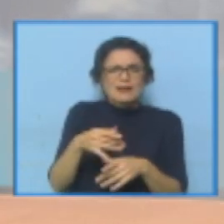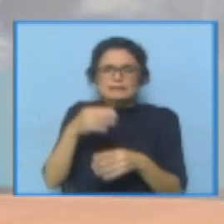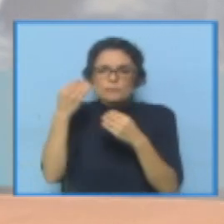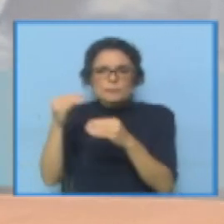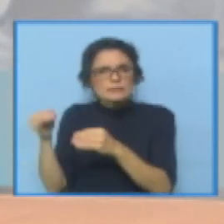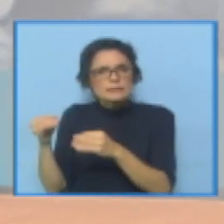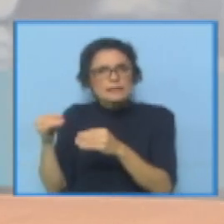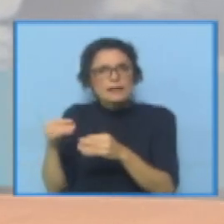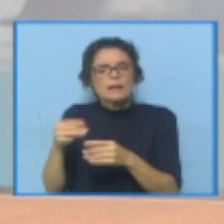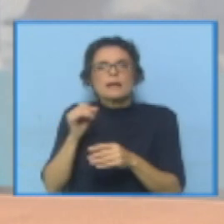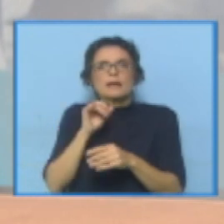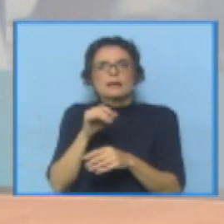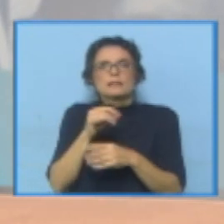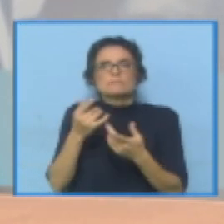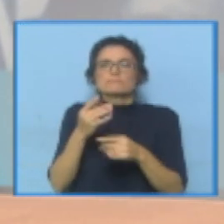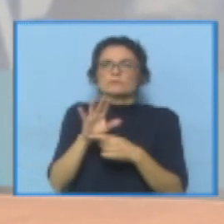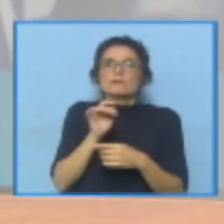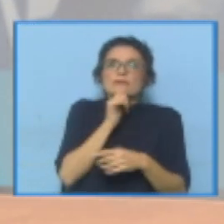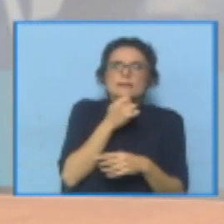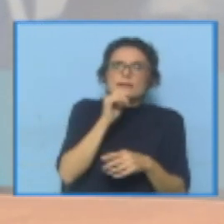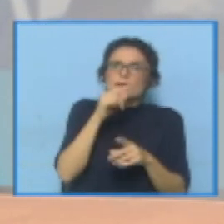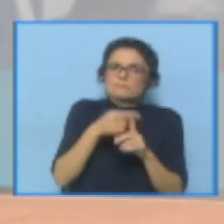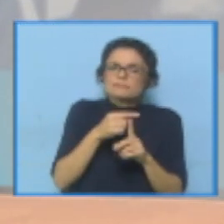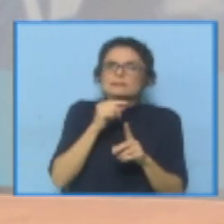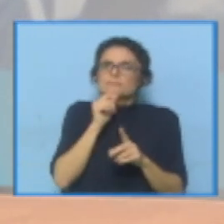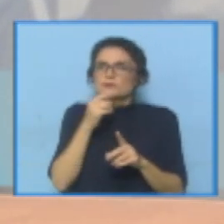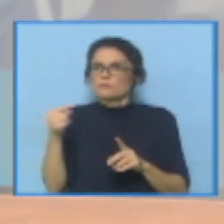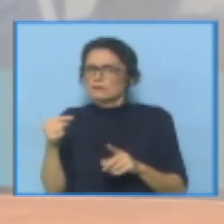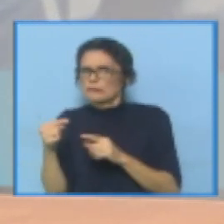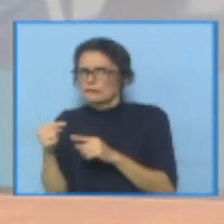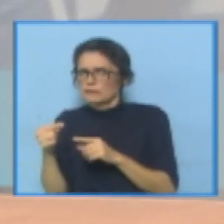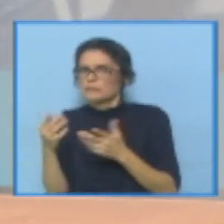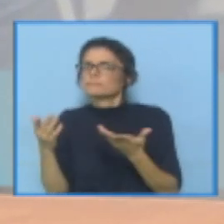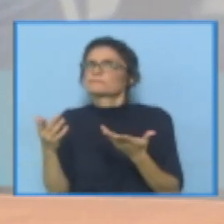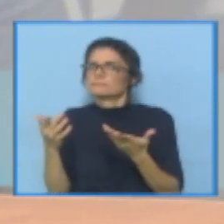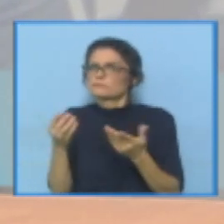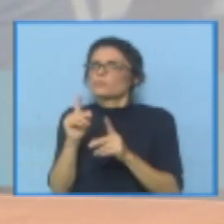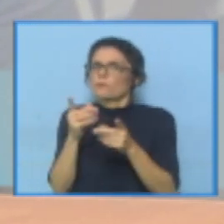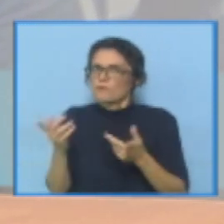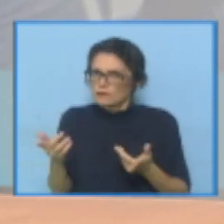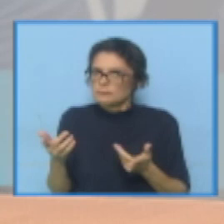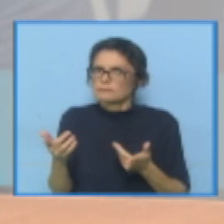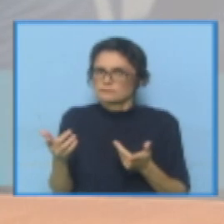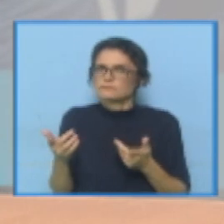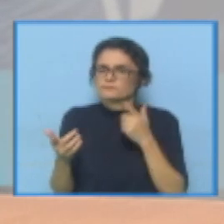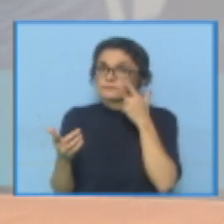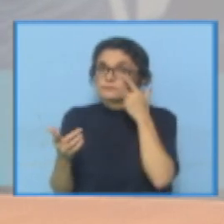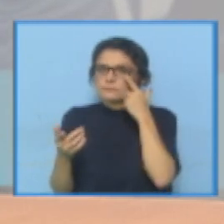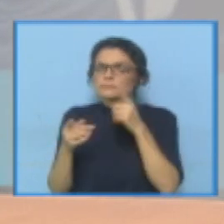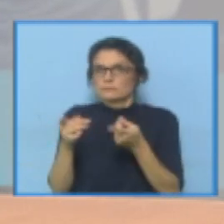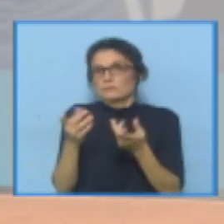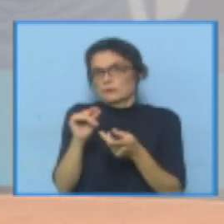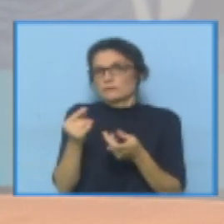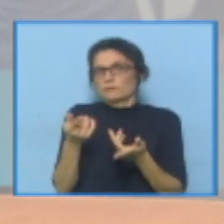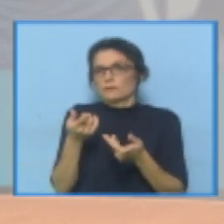podemos aceitar ou não, o que são segredos bons, segredos maus, não é? Porque o abuso sexual, naturalmente, está muito protegido aqui por